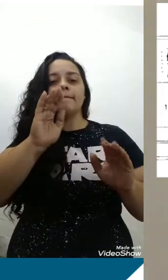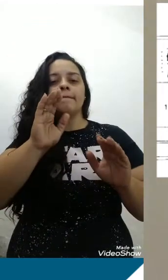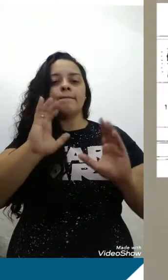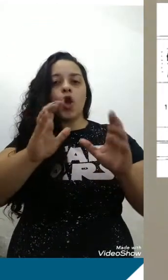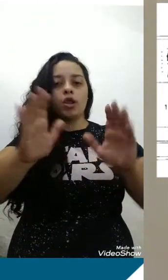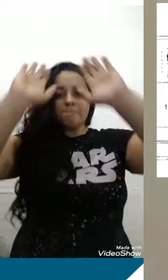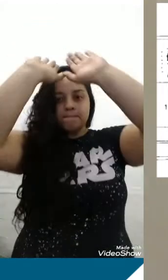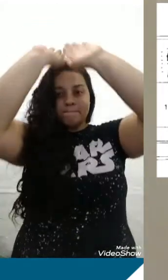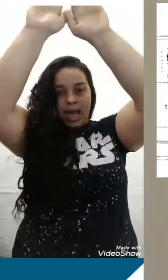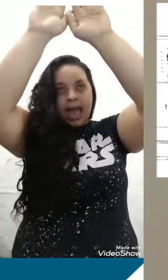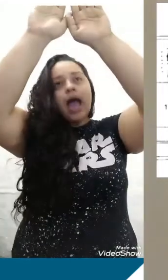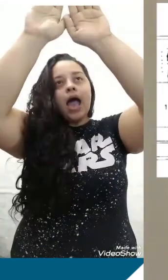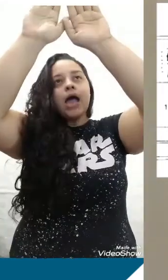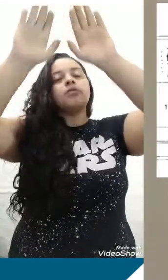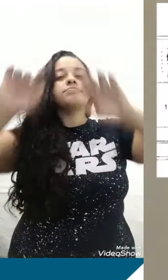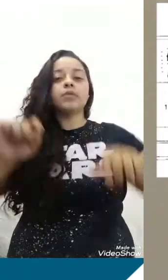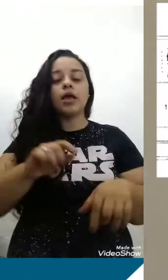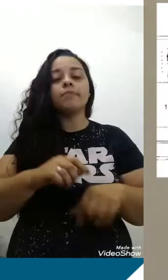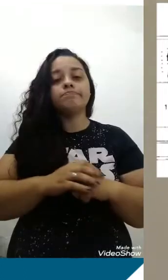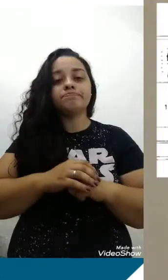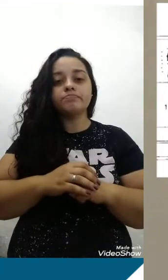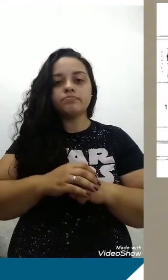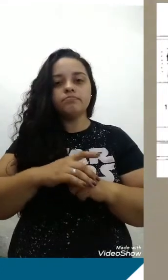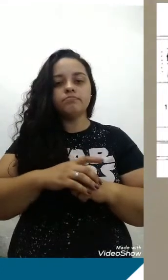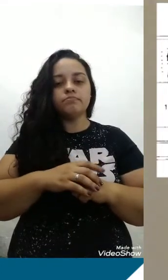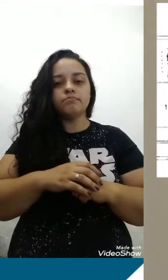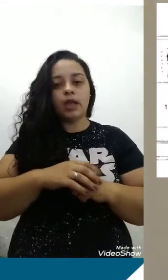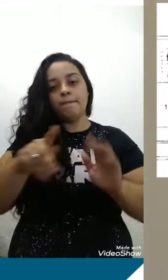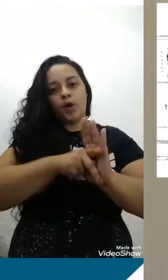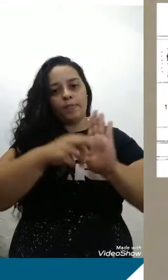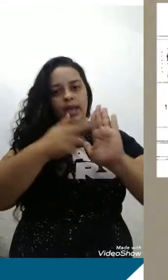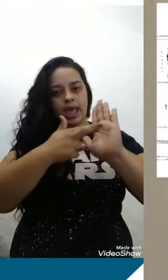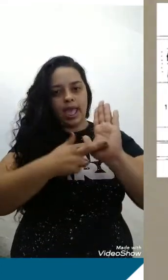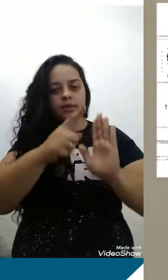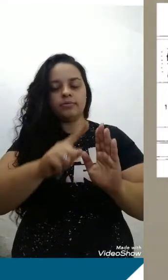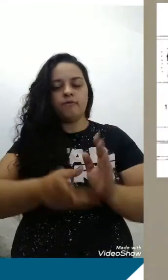o bloqueio, que é um dos fundamentos do voleibol,